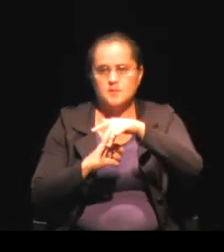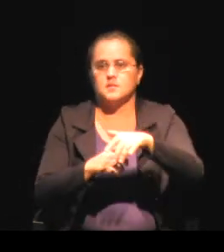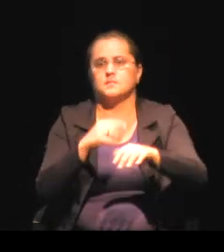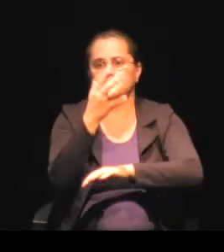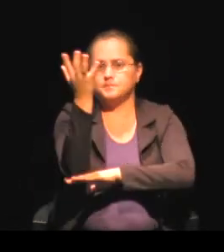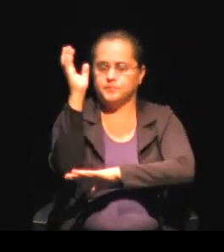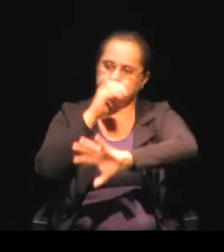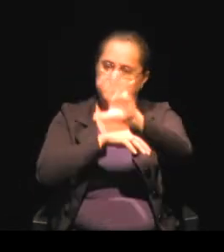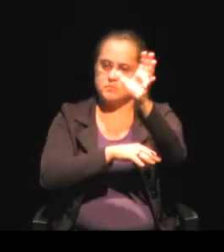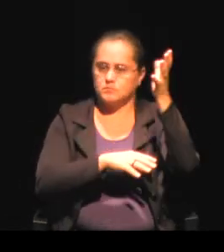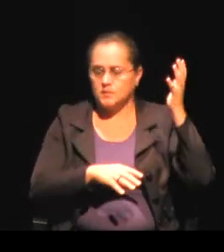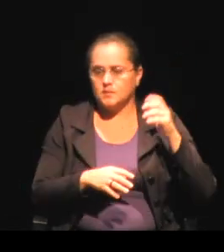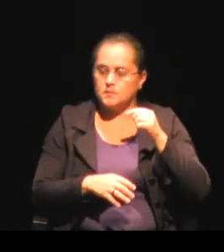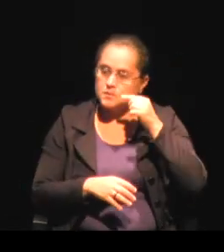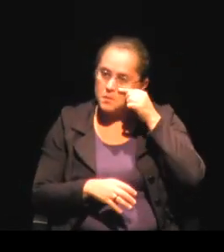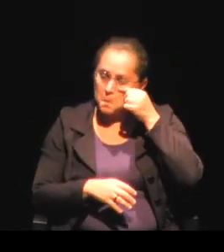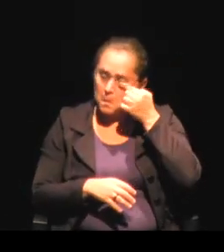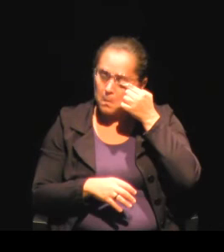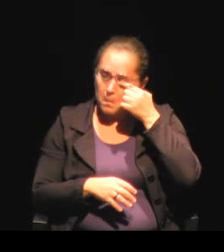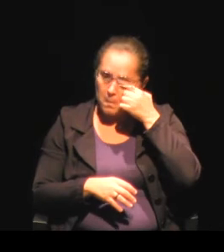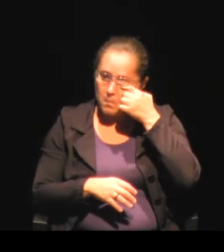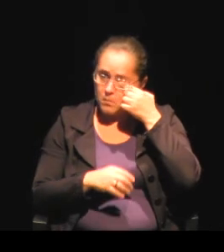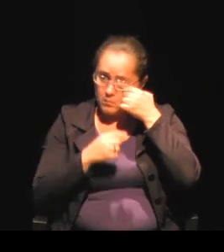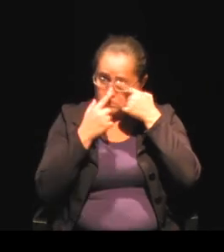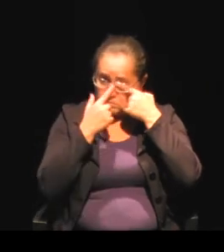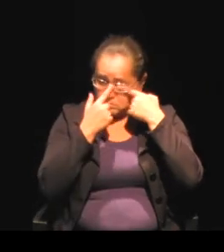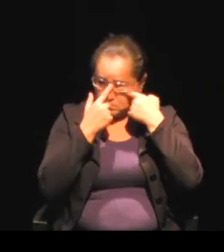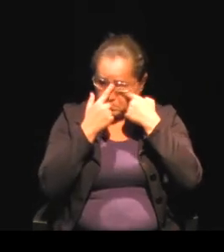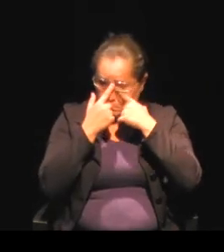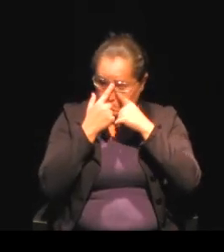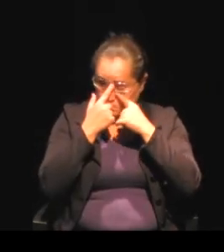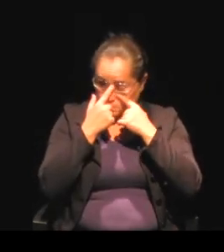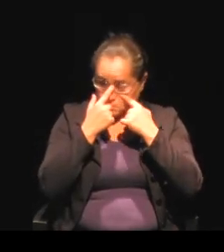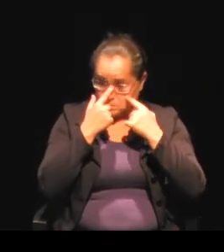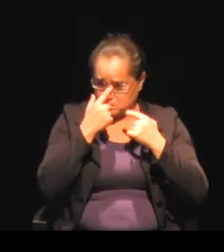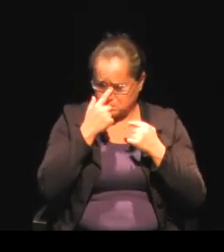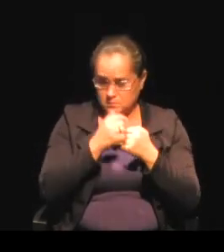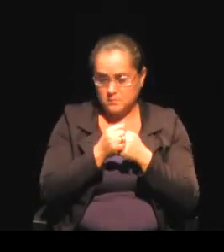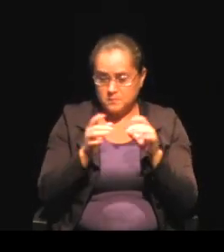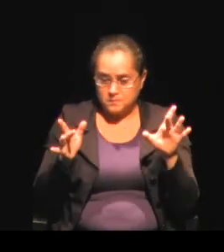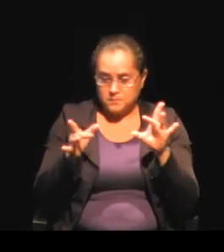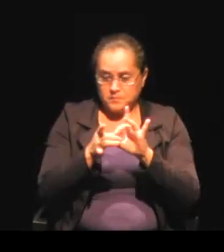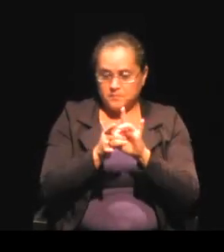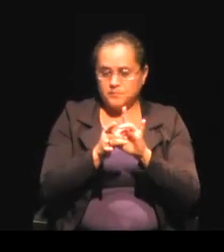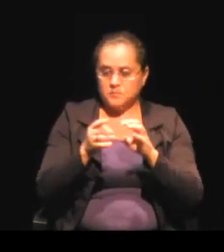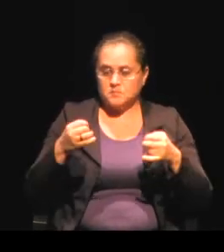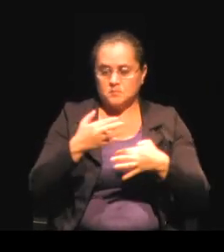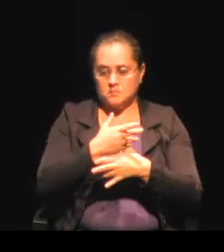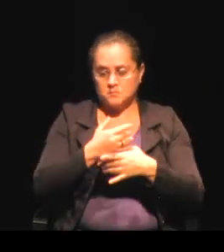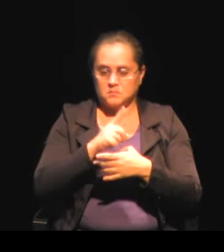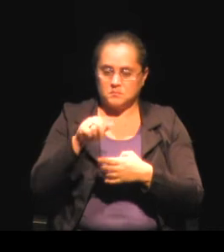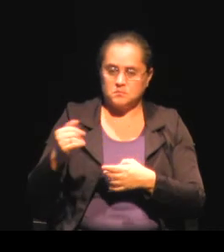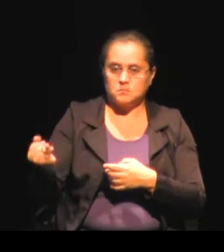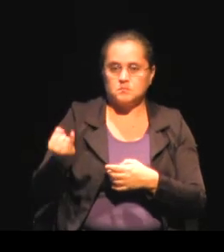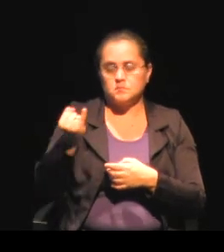se chamar Praça das Artes, e não tem praça, tem só uns bequinhos aqui que a gente está fazendo para conectar. A conexão